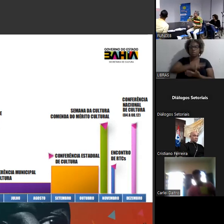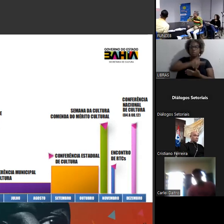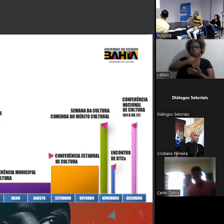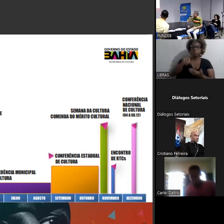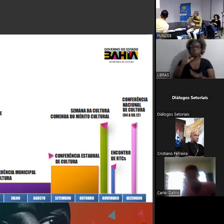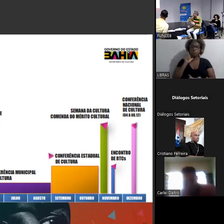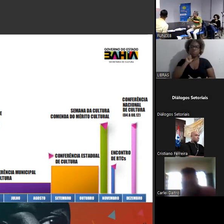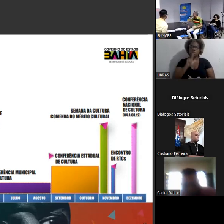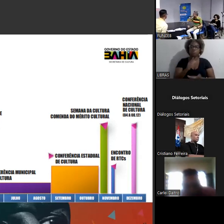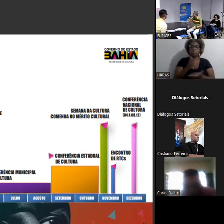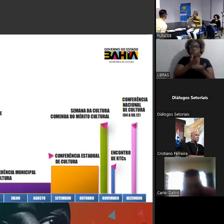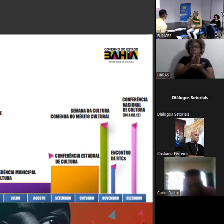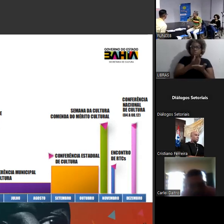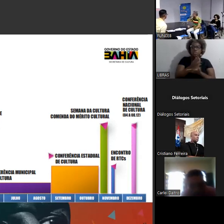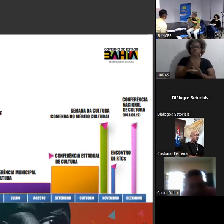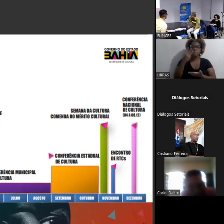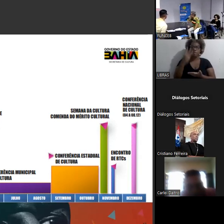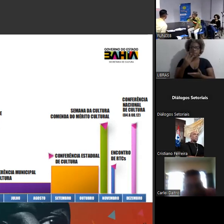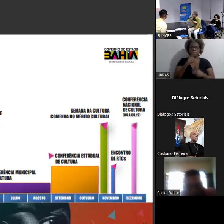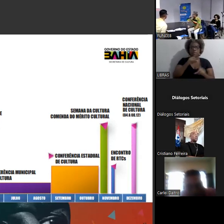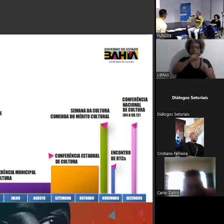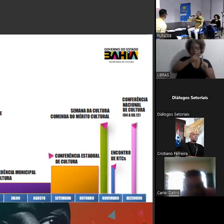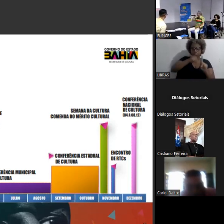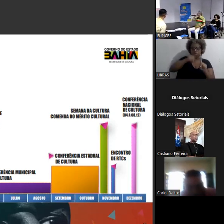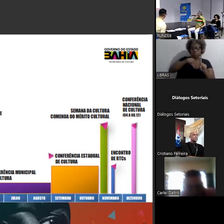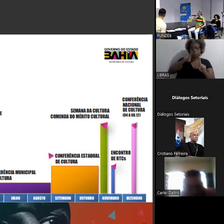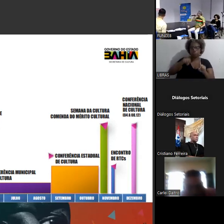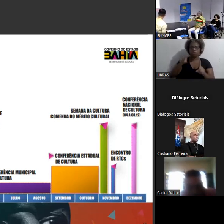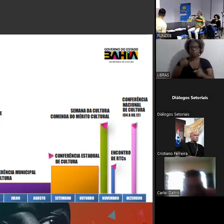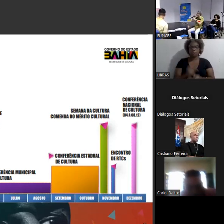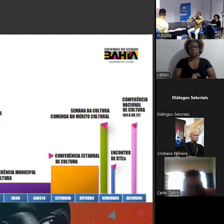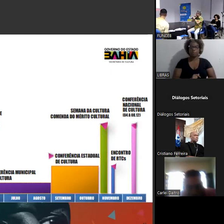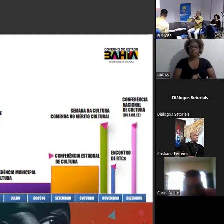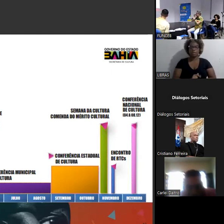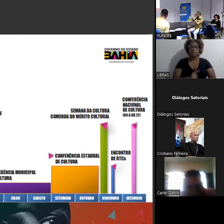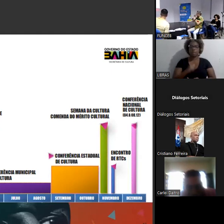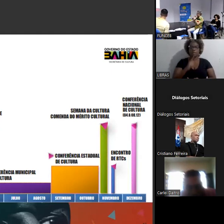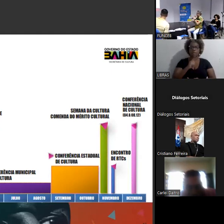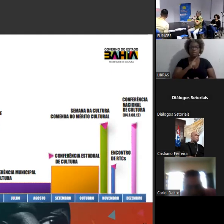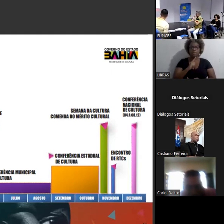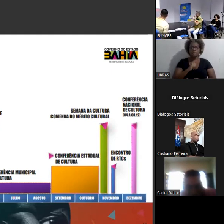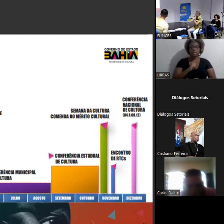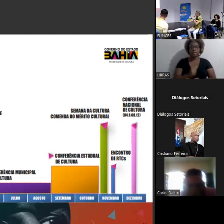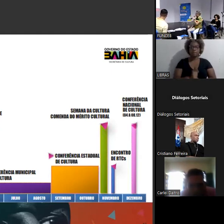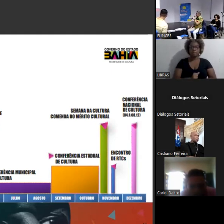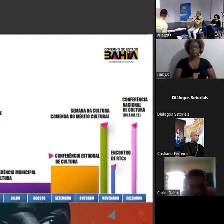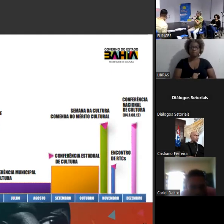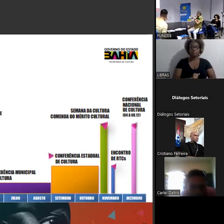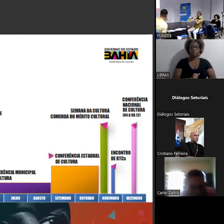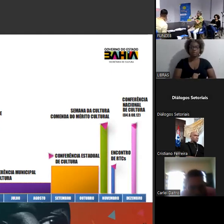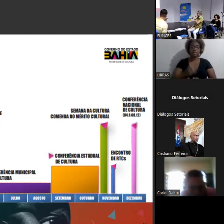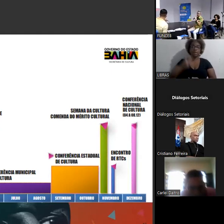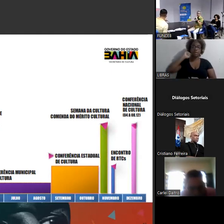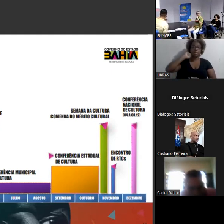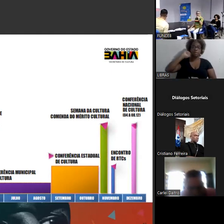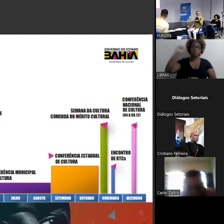eixos: as ações estruturantes, as transversais e as permanentes. Aqui, do ponto de vista de ação estruturante, nós estamos aqui em abril